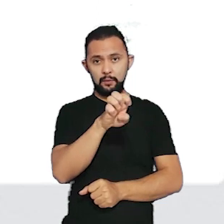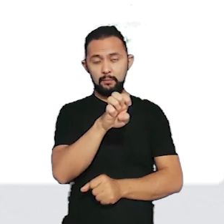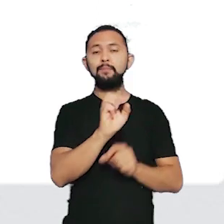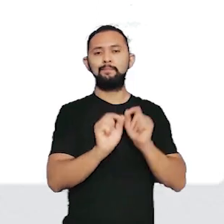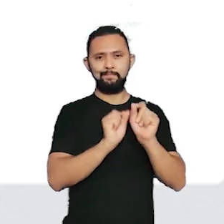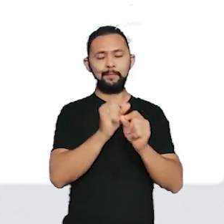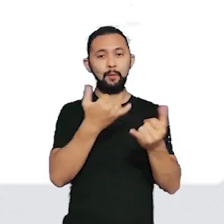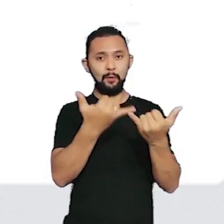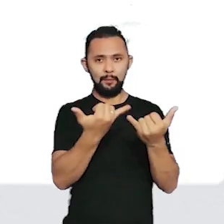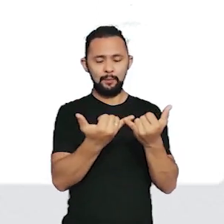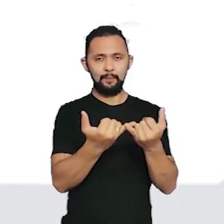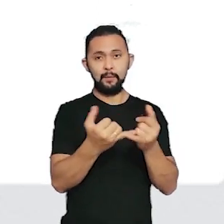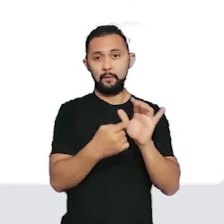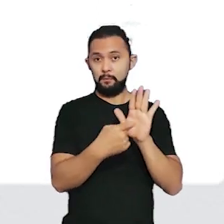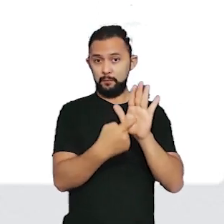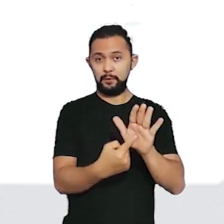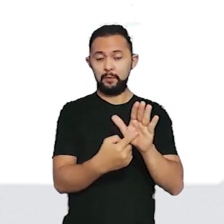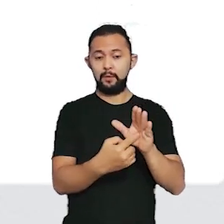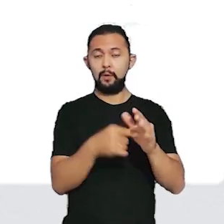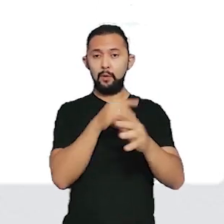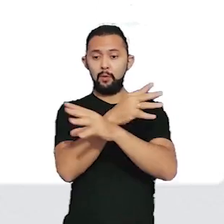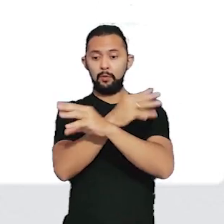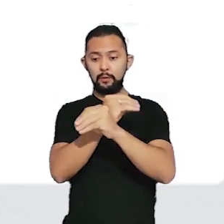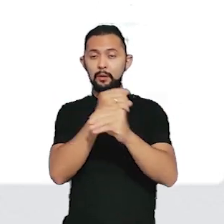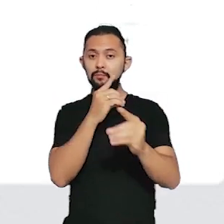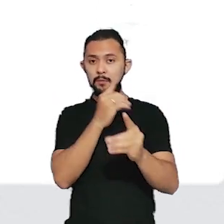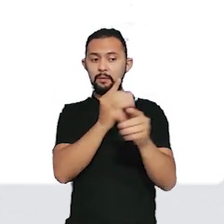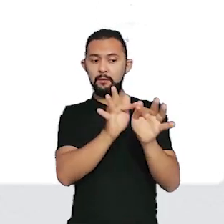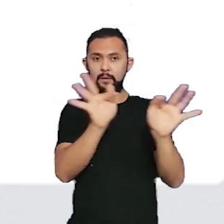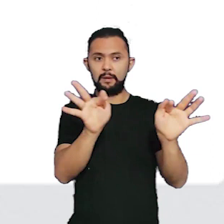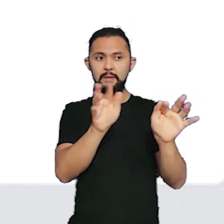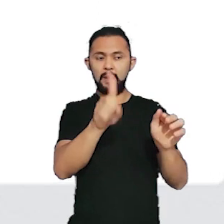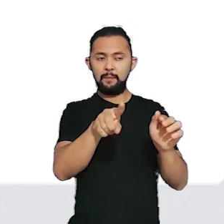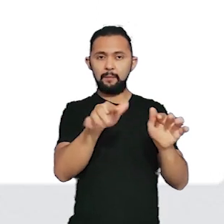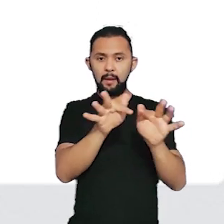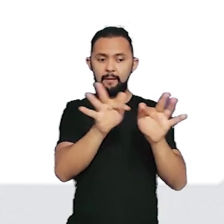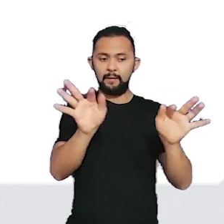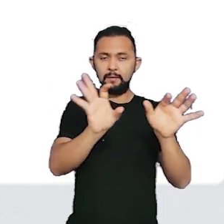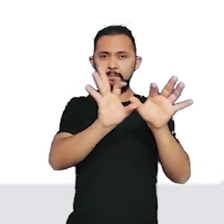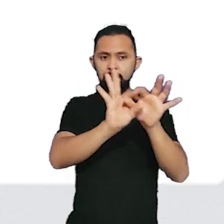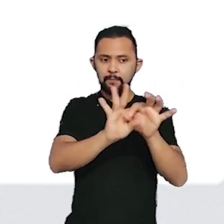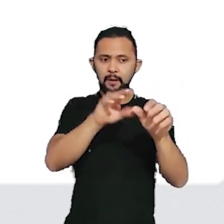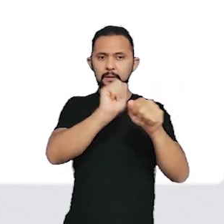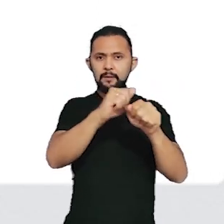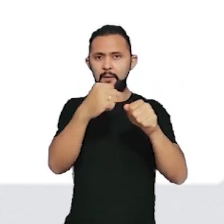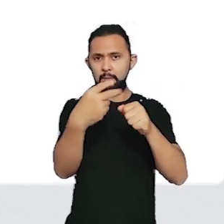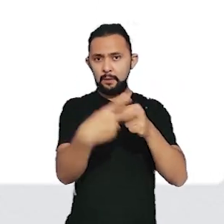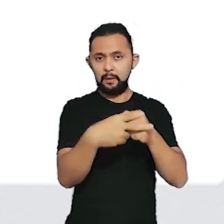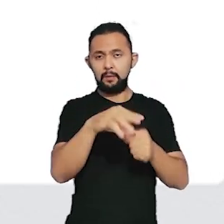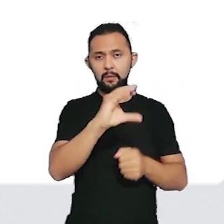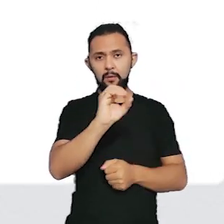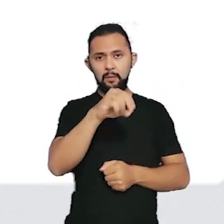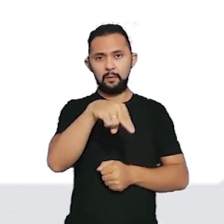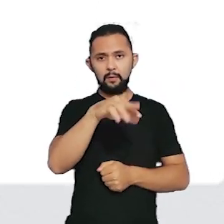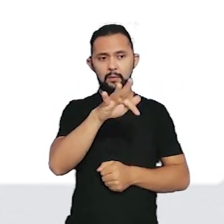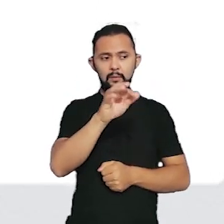conformidade. Onde aparece o conectivo é a subordinada, a adverbial conformativa, e onde não aparece é